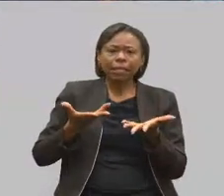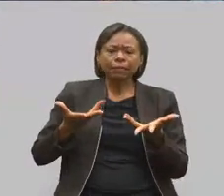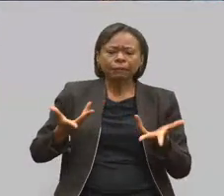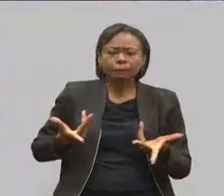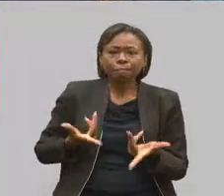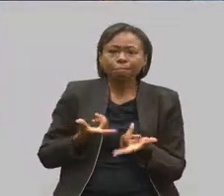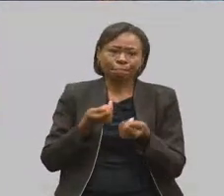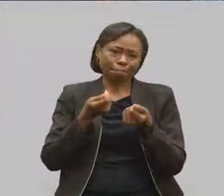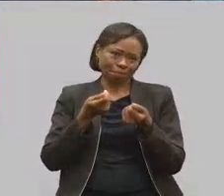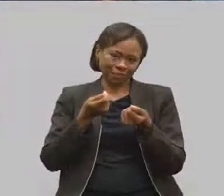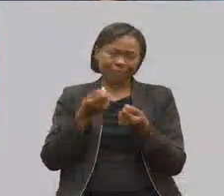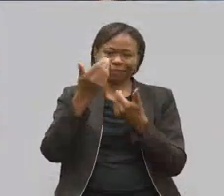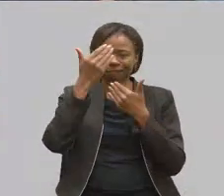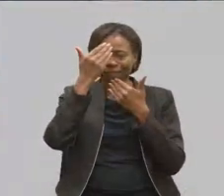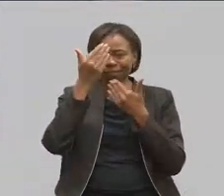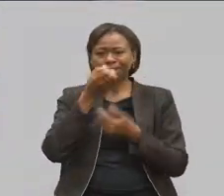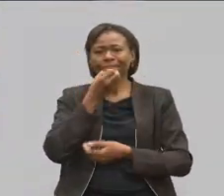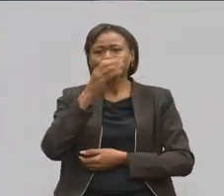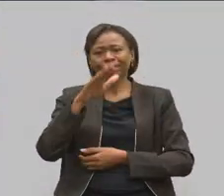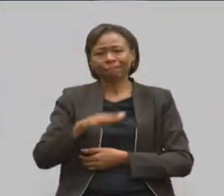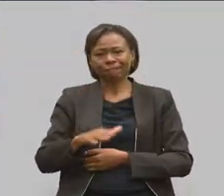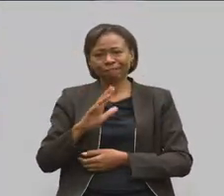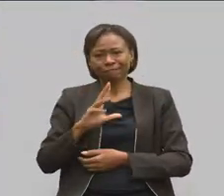muito obrigado boa tarde a